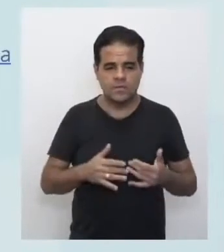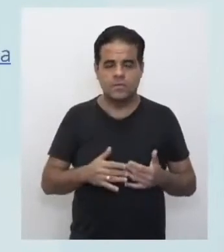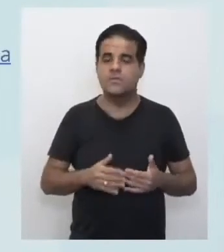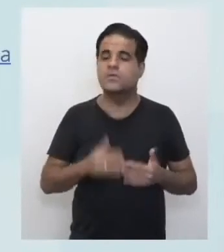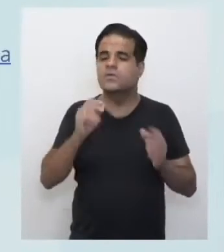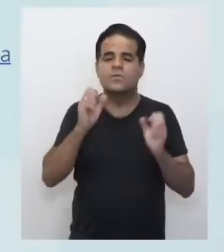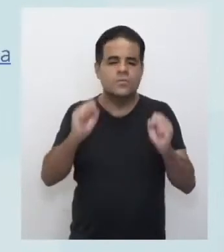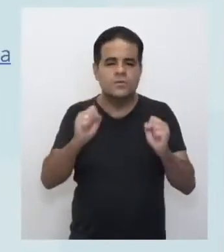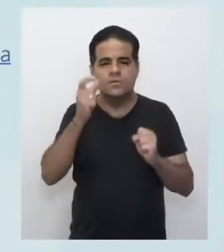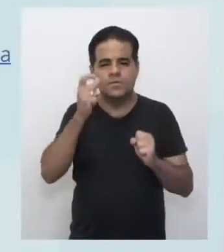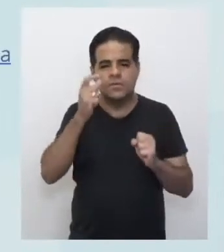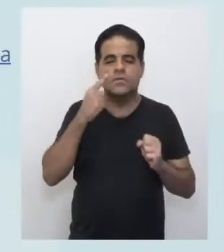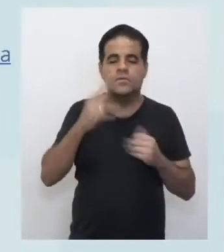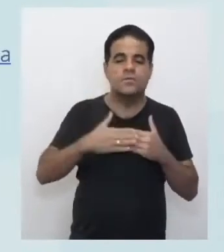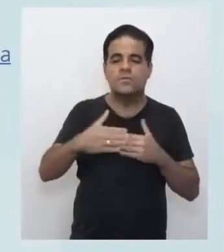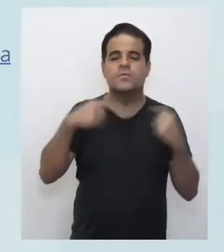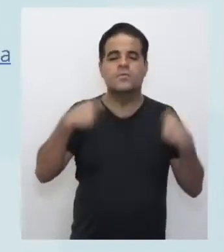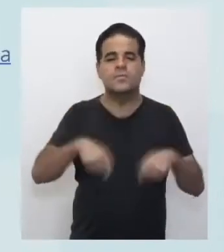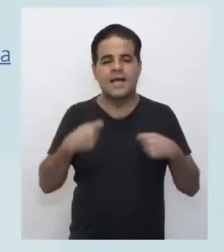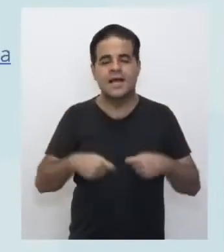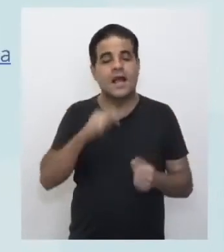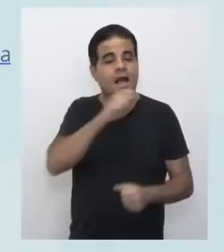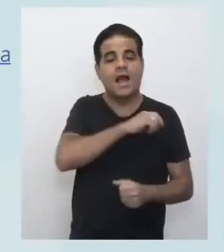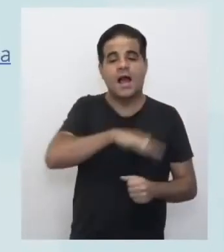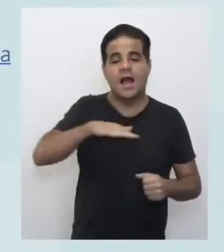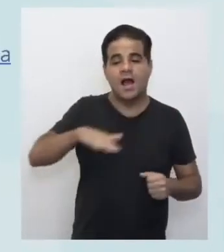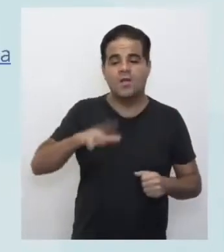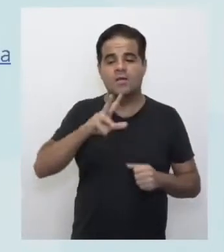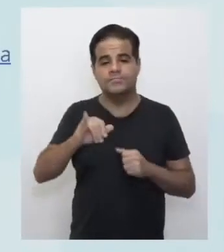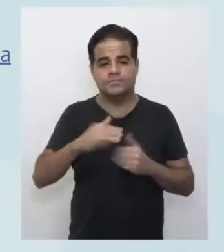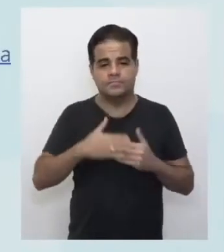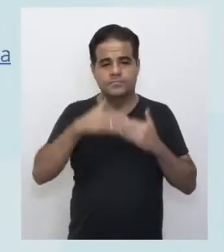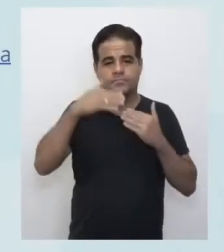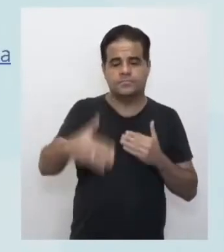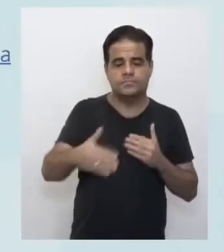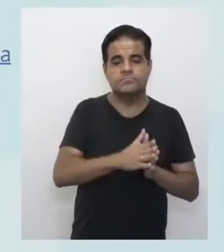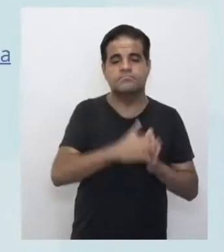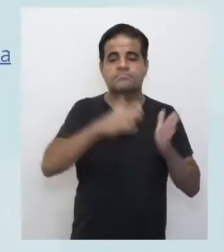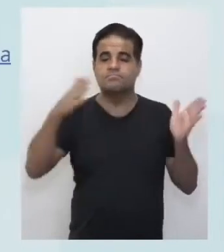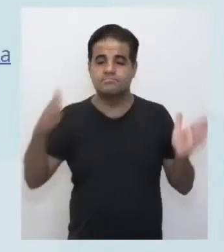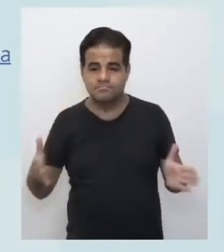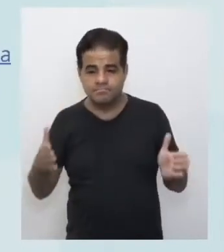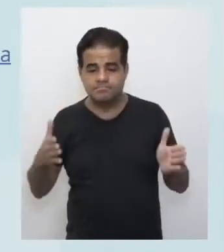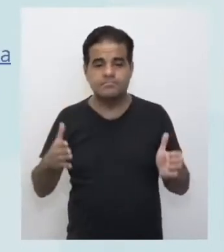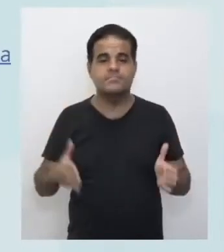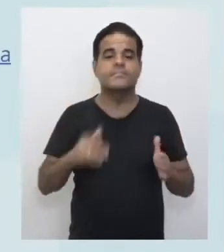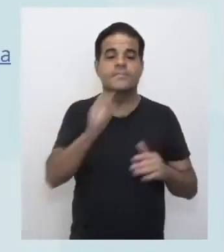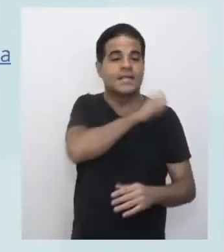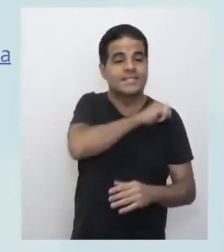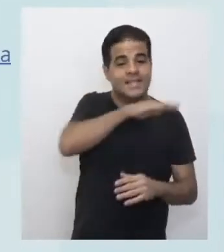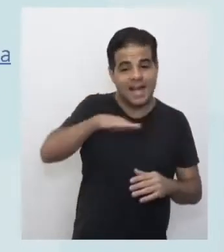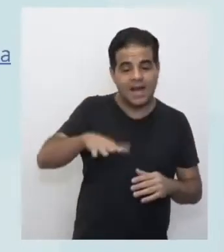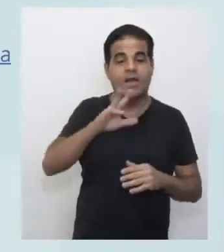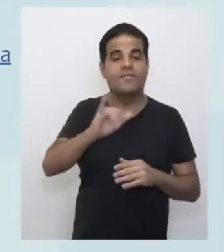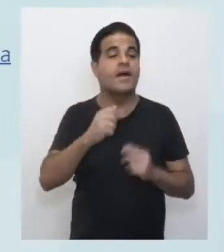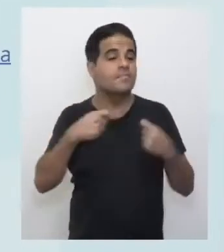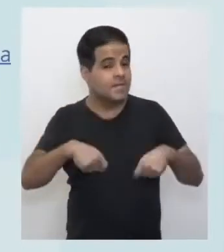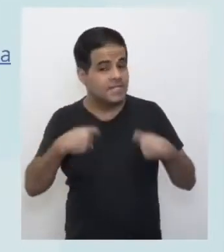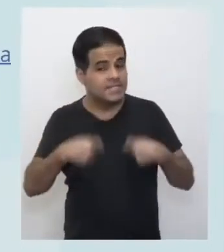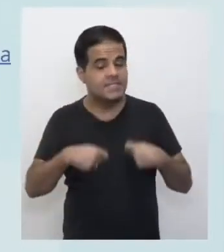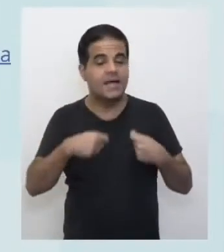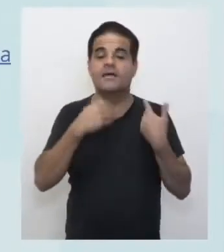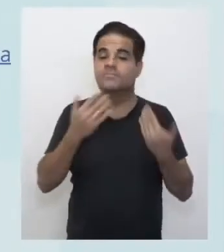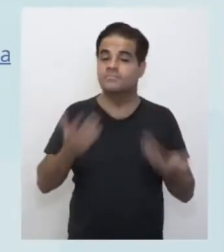que vocês vão precisar para esta aula. For this class you're going to need... Para essa aula vocês vão precisar de...